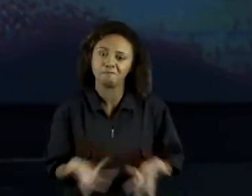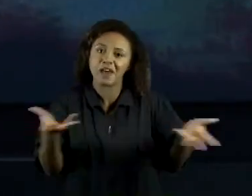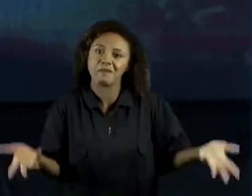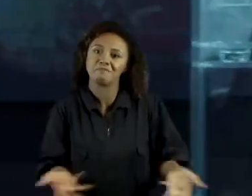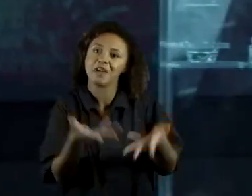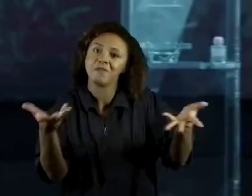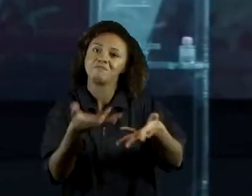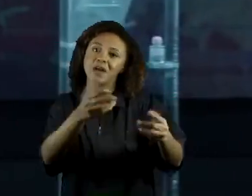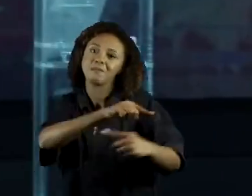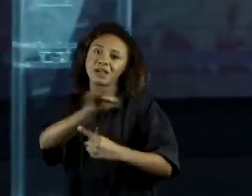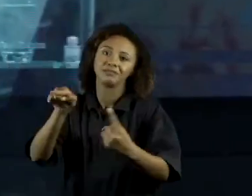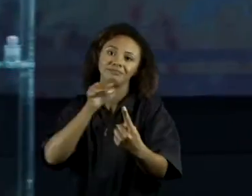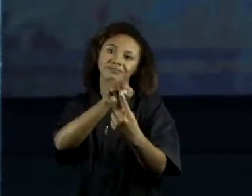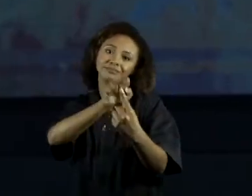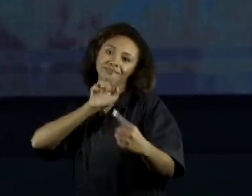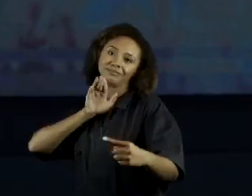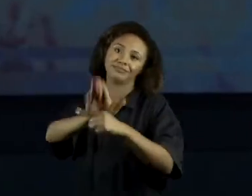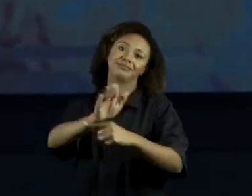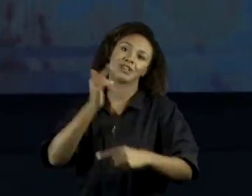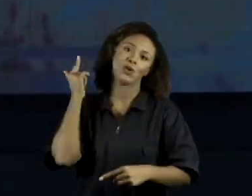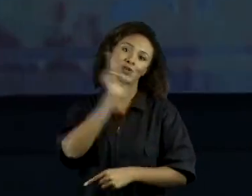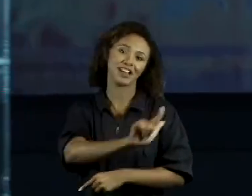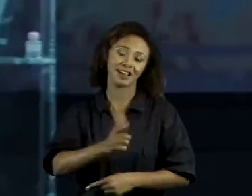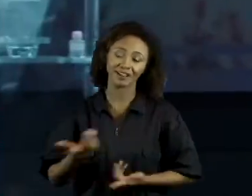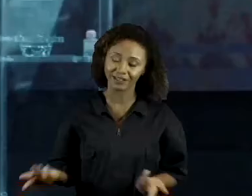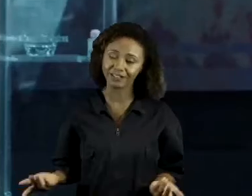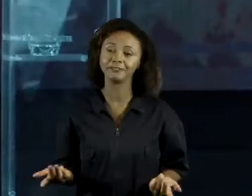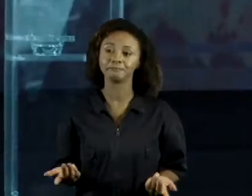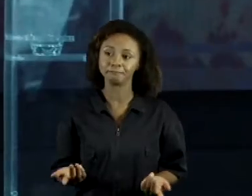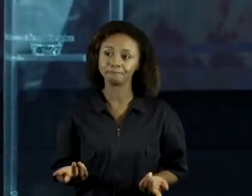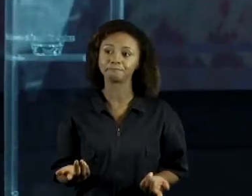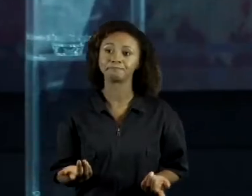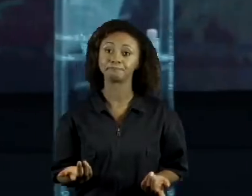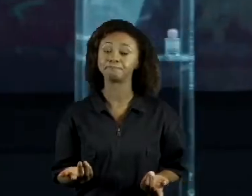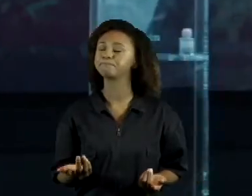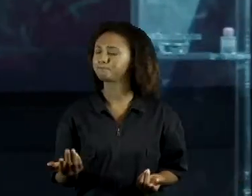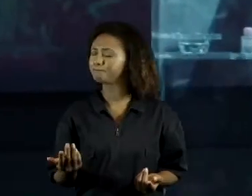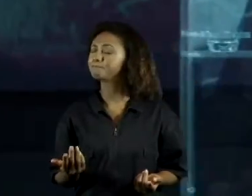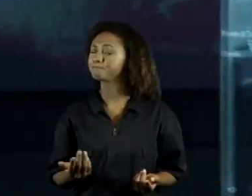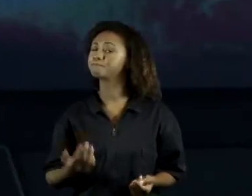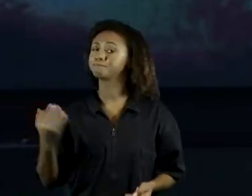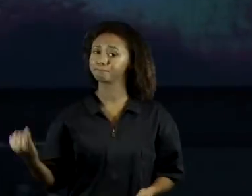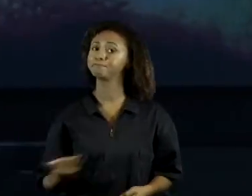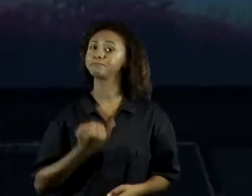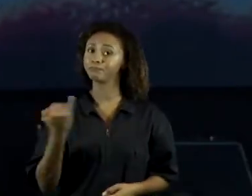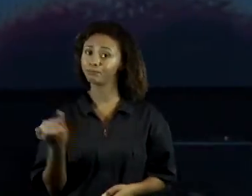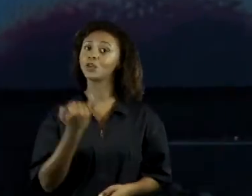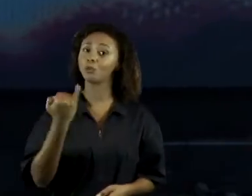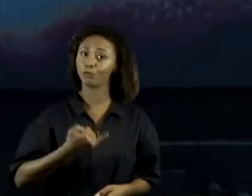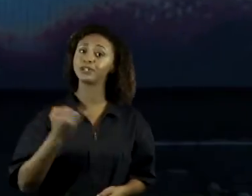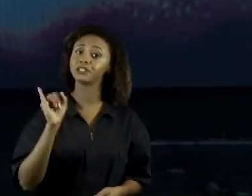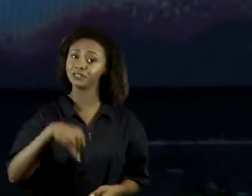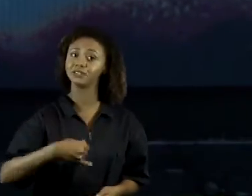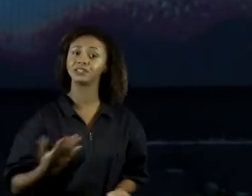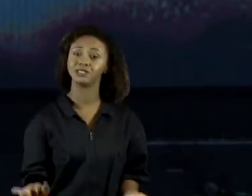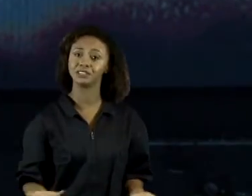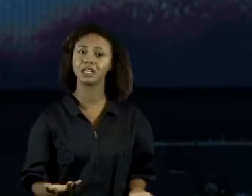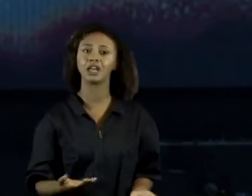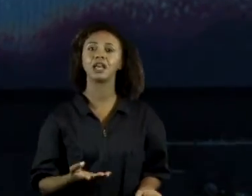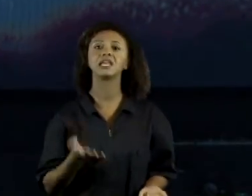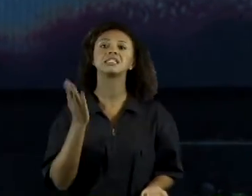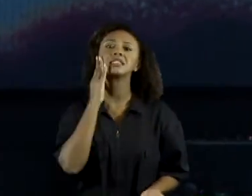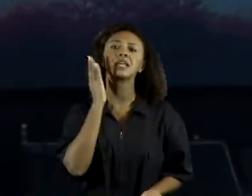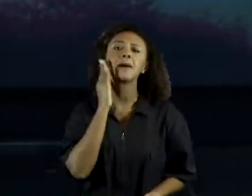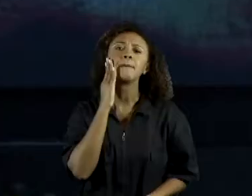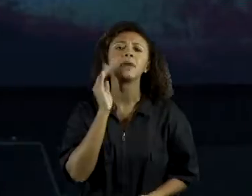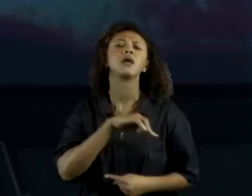o propósito de Deus. Então é muito importante você conhecer o poder desse,